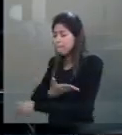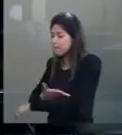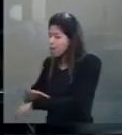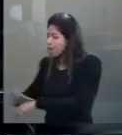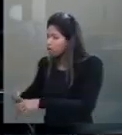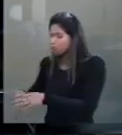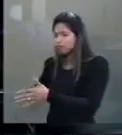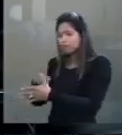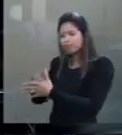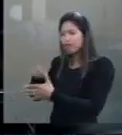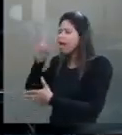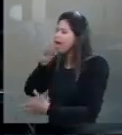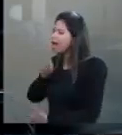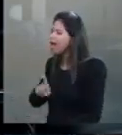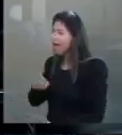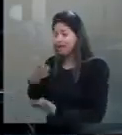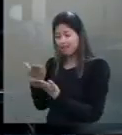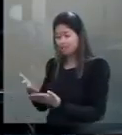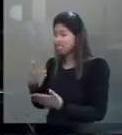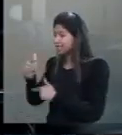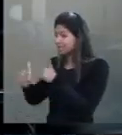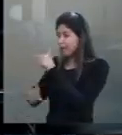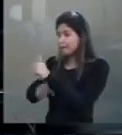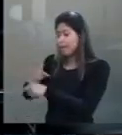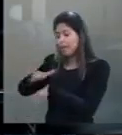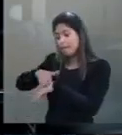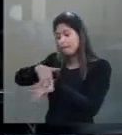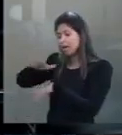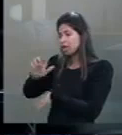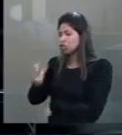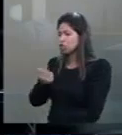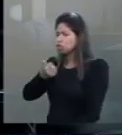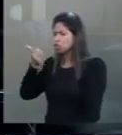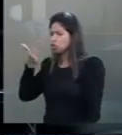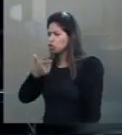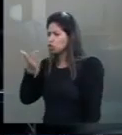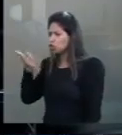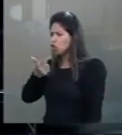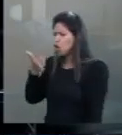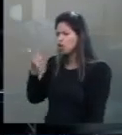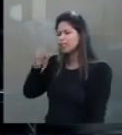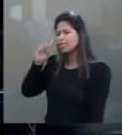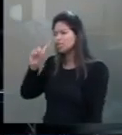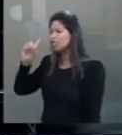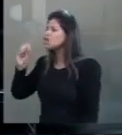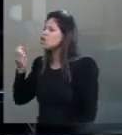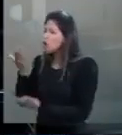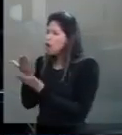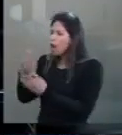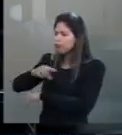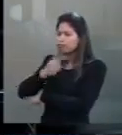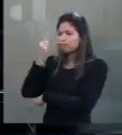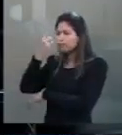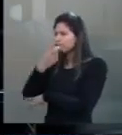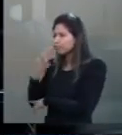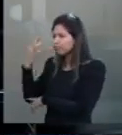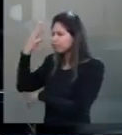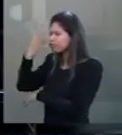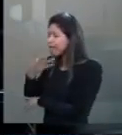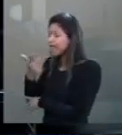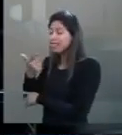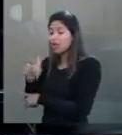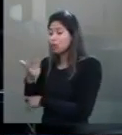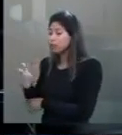12 horas por dia, 7 dias por semana, e não possuem 13º nem férias. Eu tive